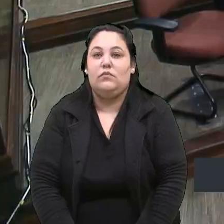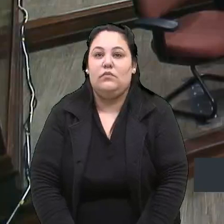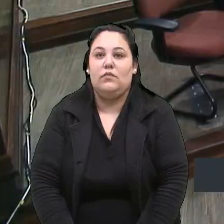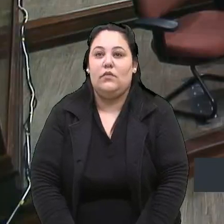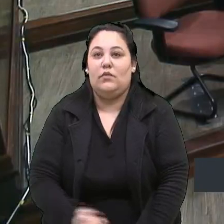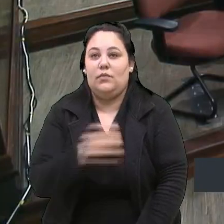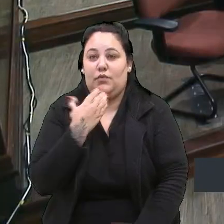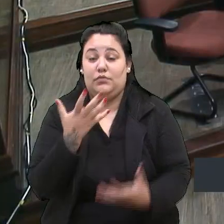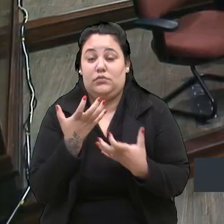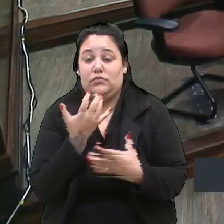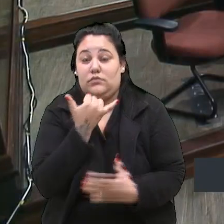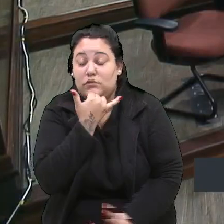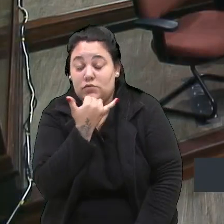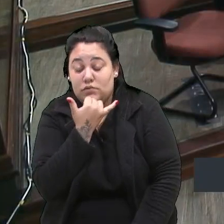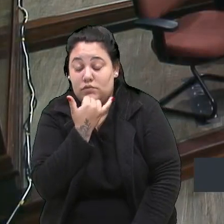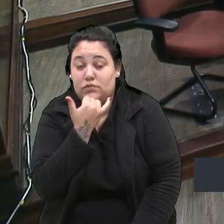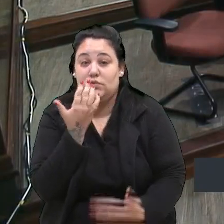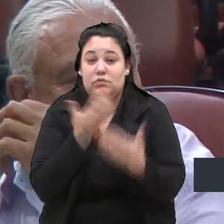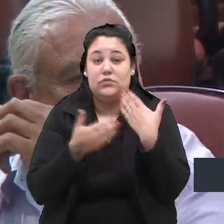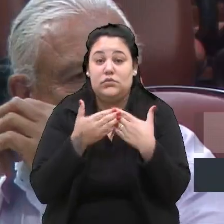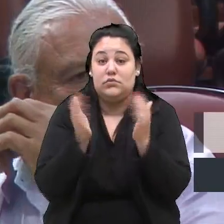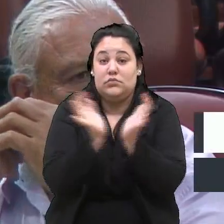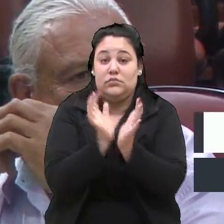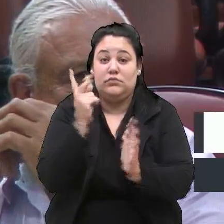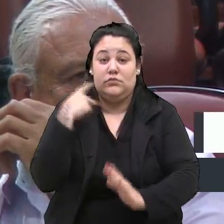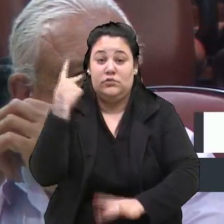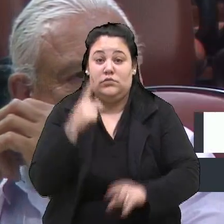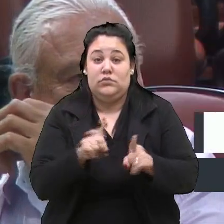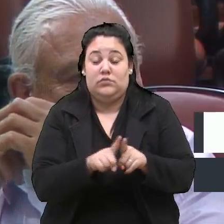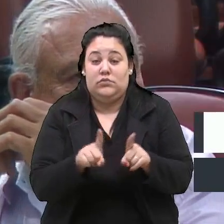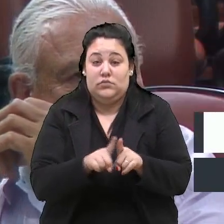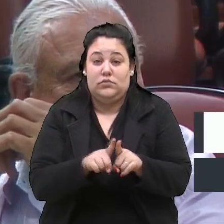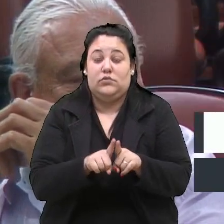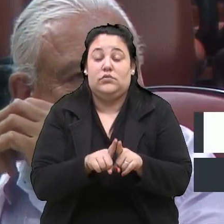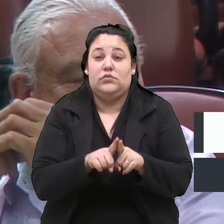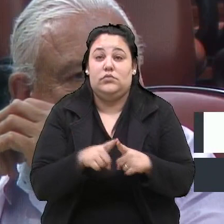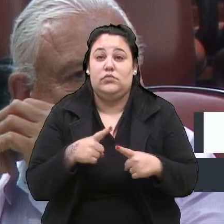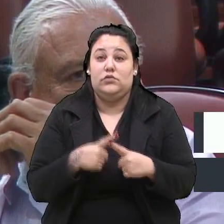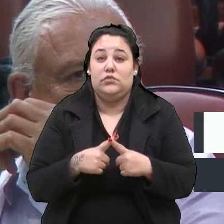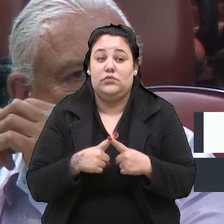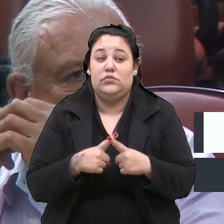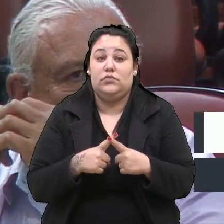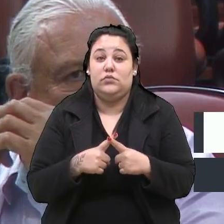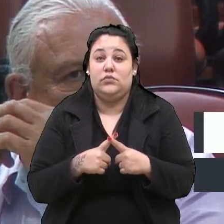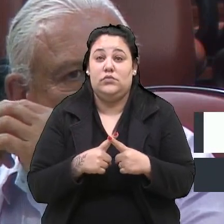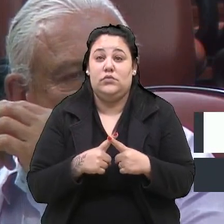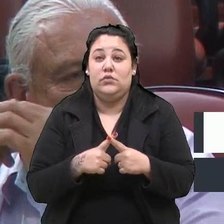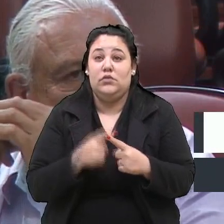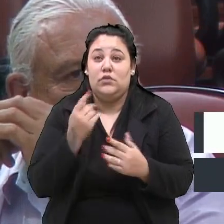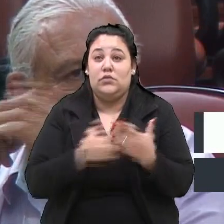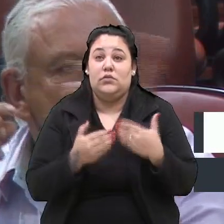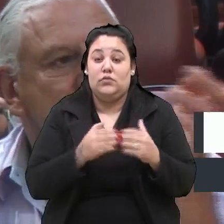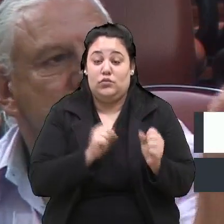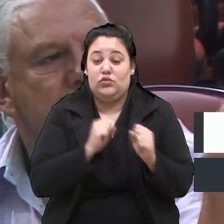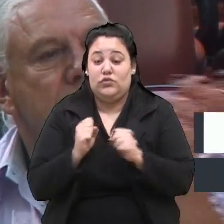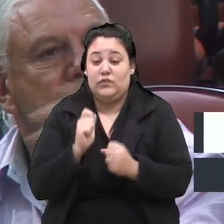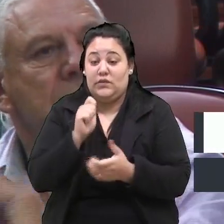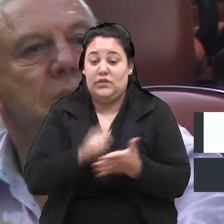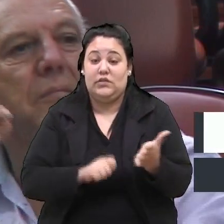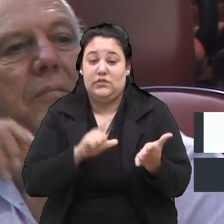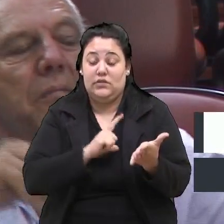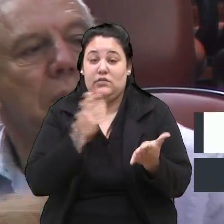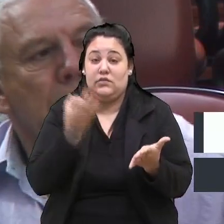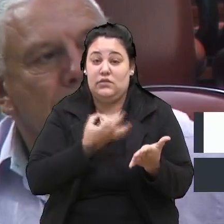até pedir desculpas aos colegas vereadores, demais colegas, porque todos poderiam estar assinando essa moção. Eu tenho certeza que